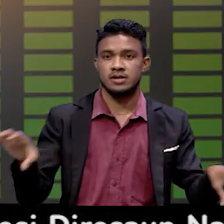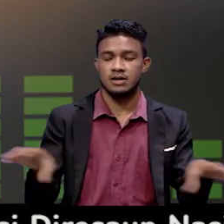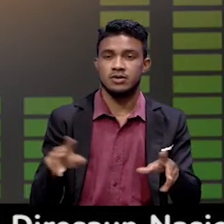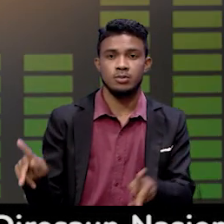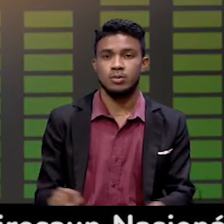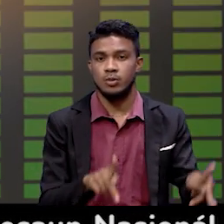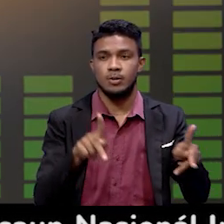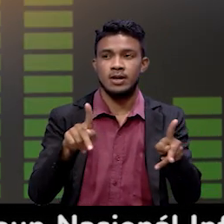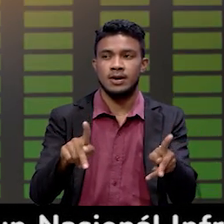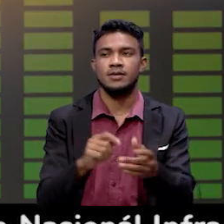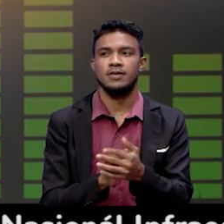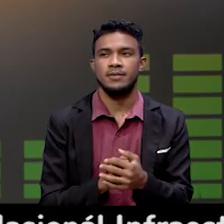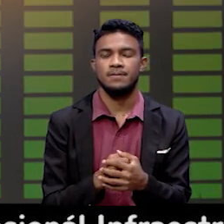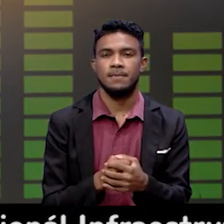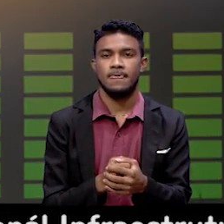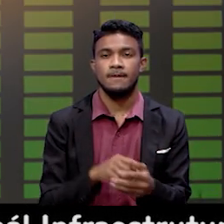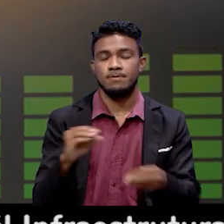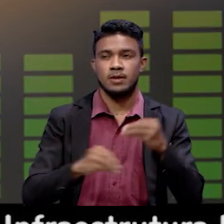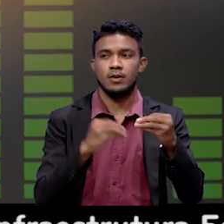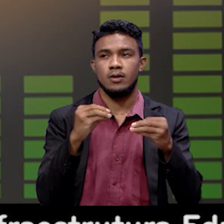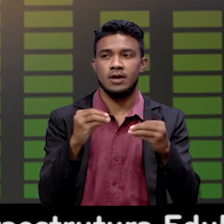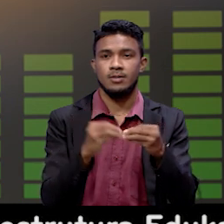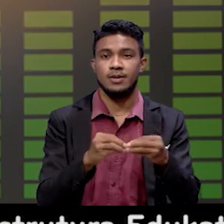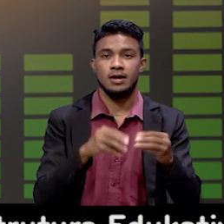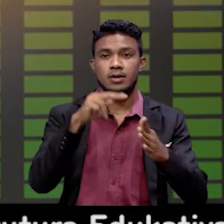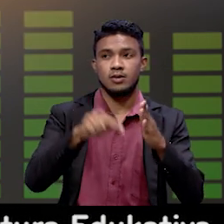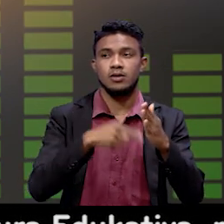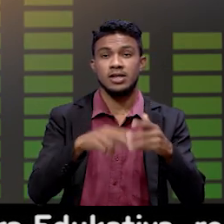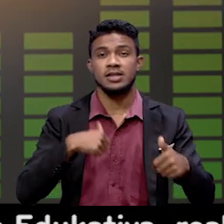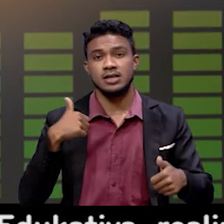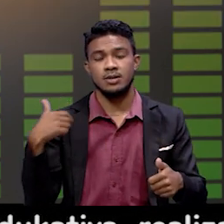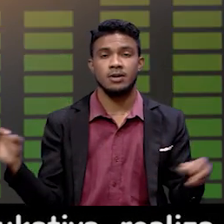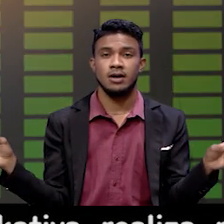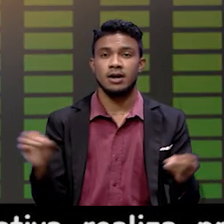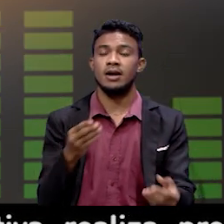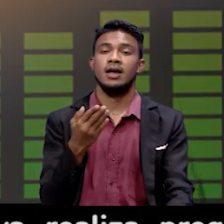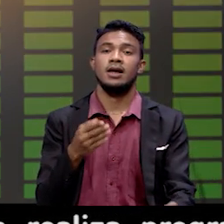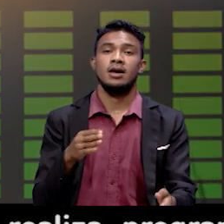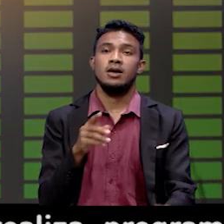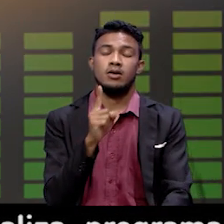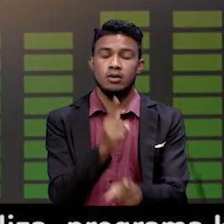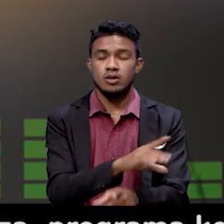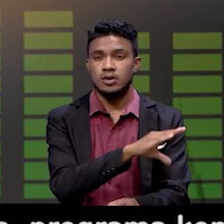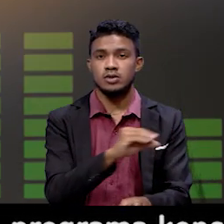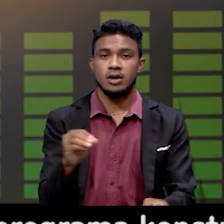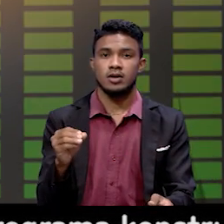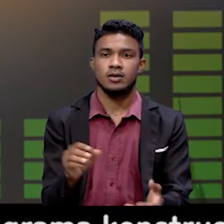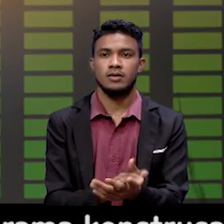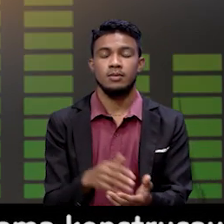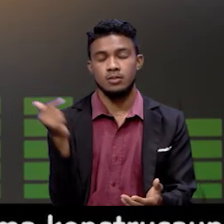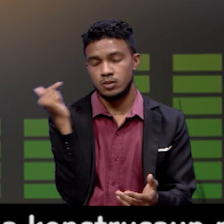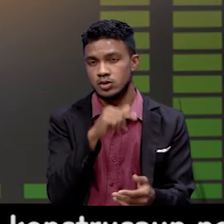uni. Ou na vá notícia para onde vê que lá é relevante ou. E relevante ao